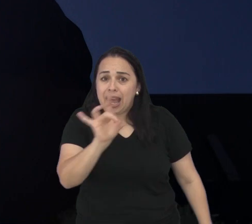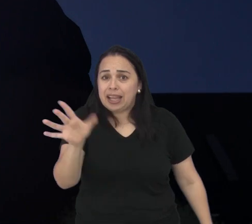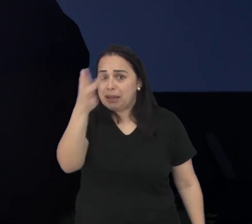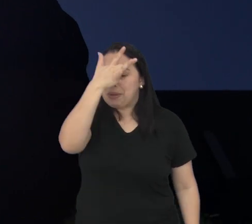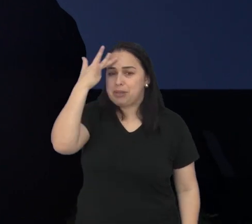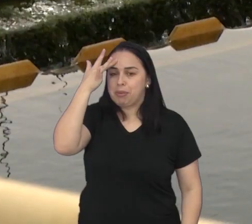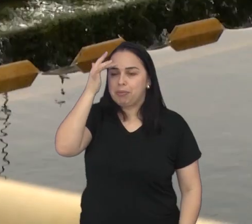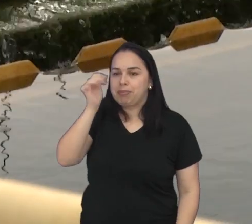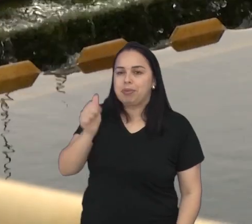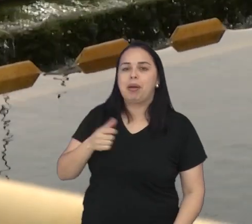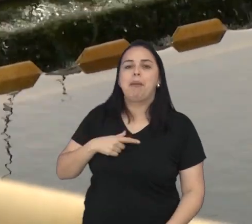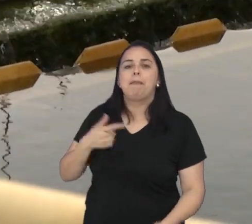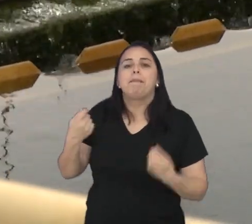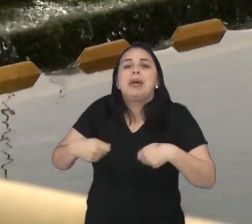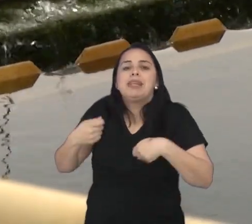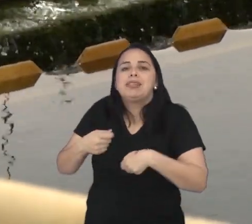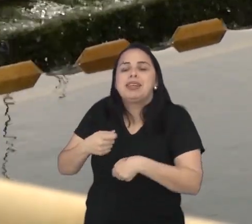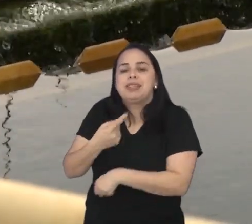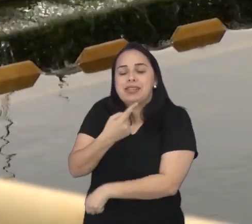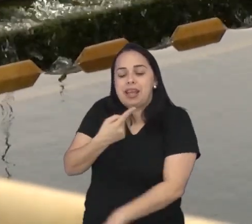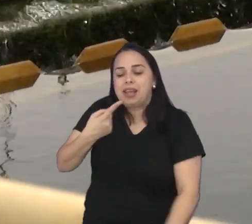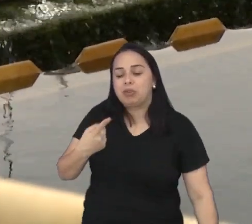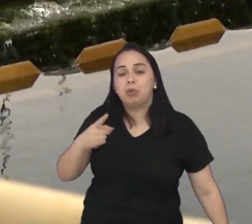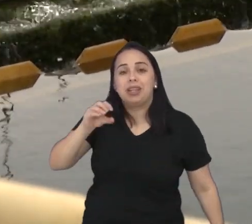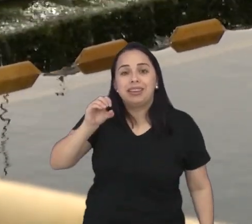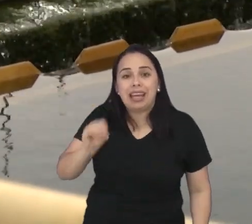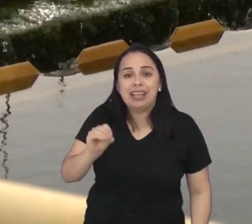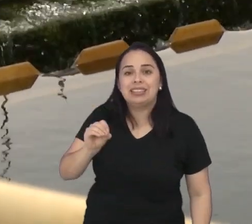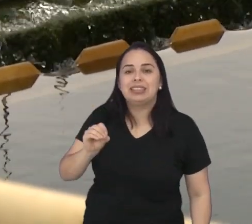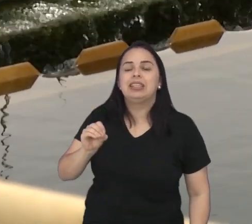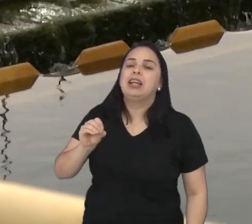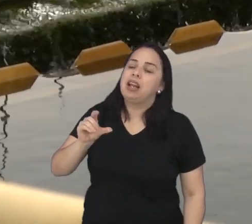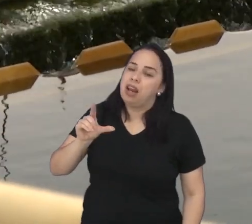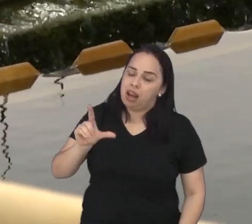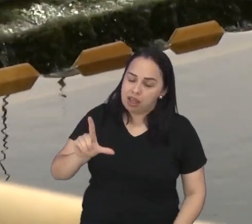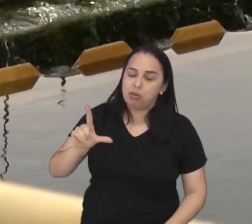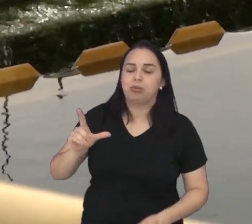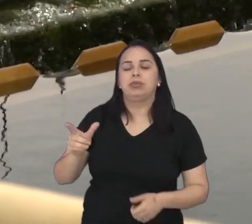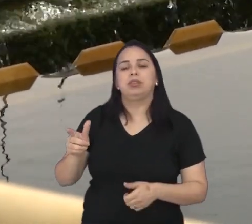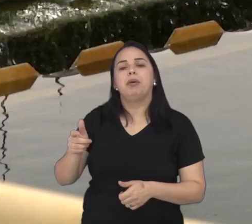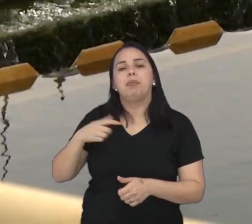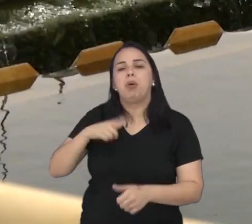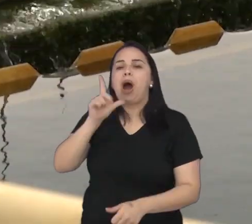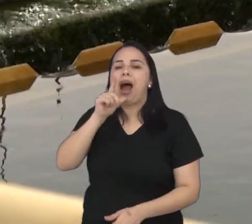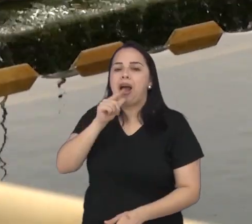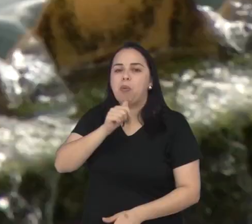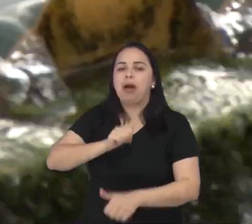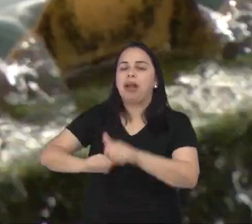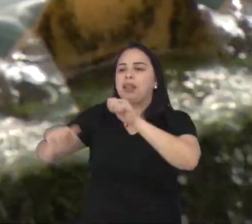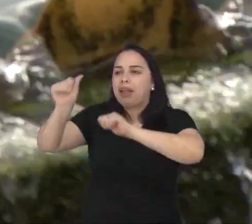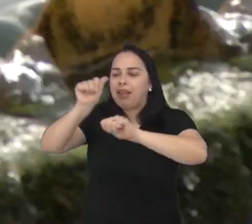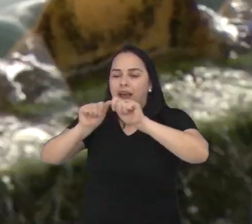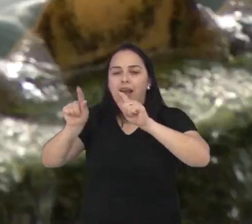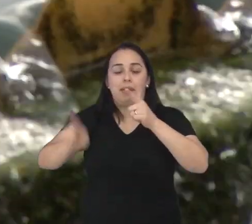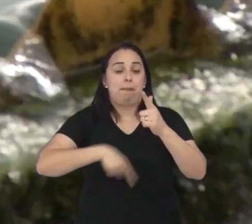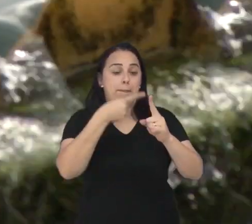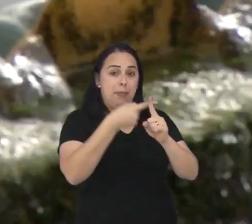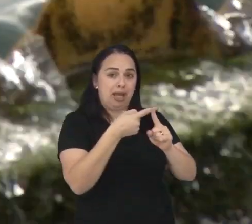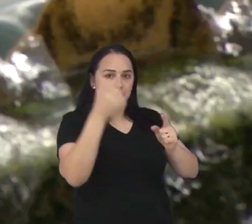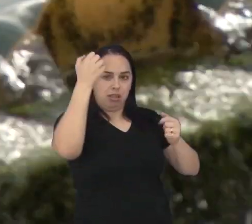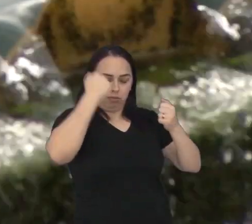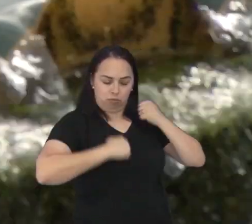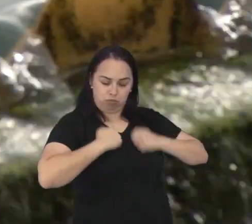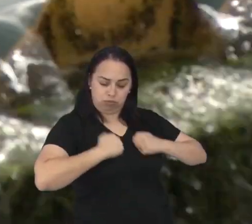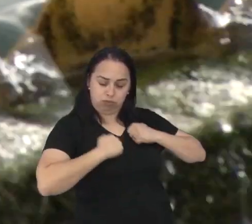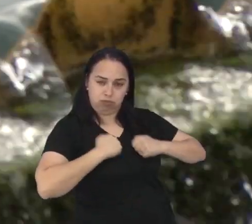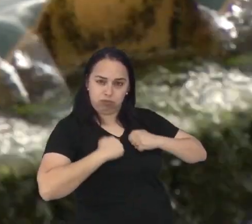necessita de aproximadamente 110 litros de água por dia, quantidade dividida entre consumo e as necessidades como